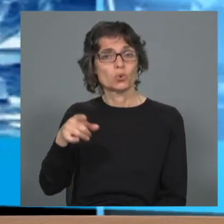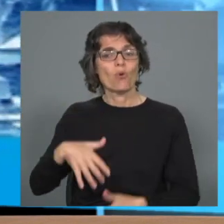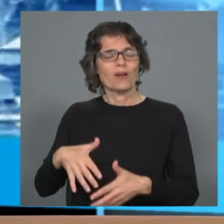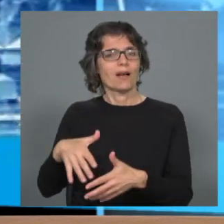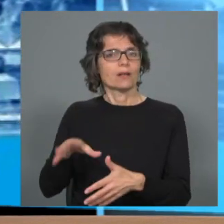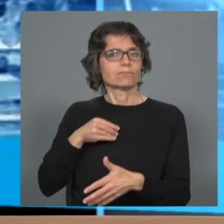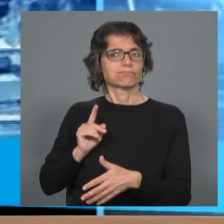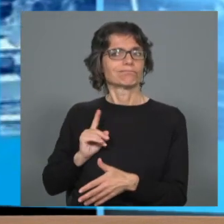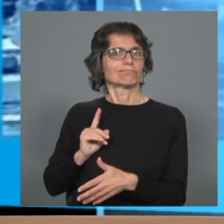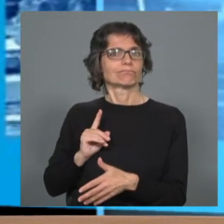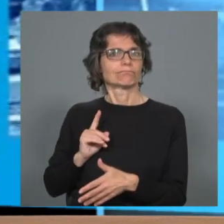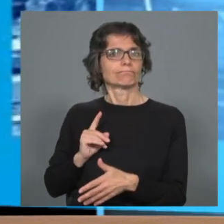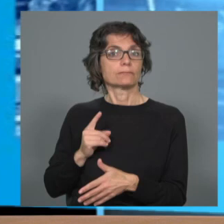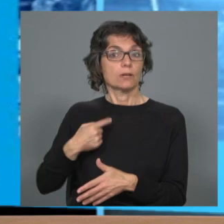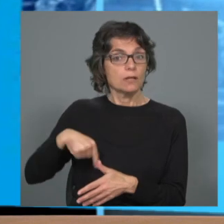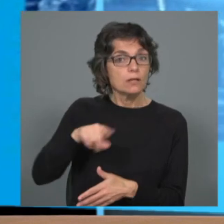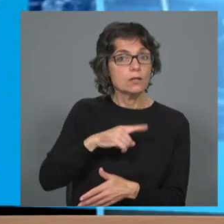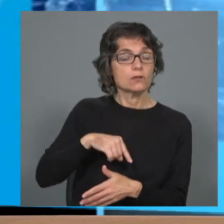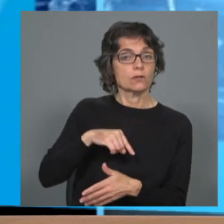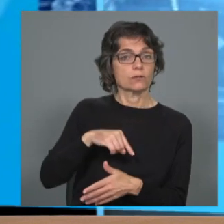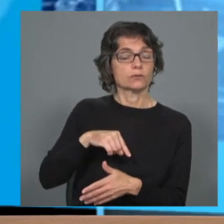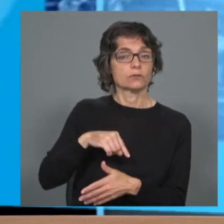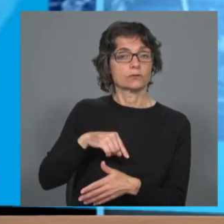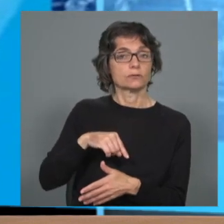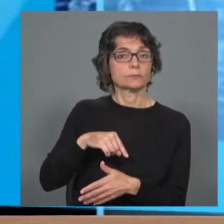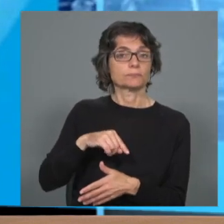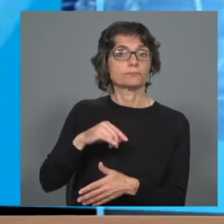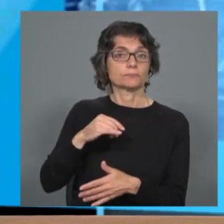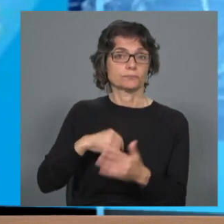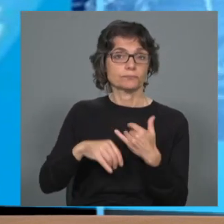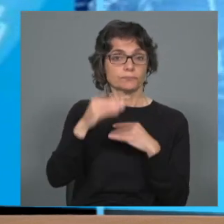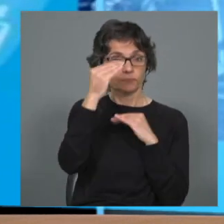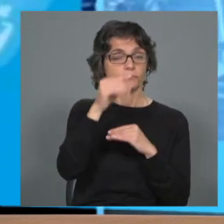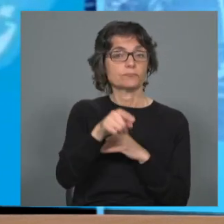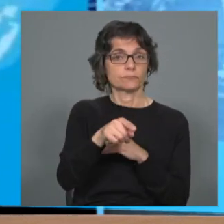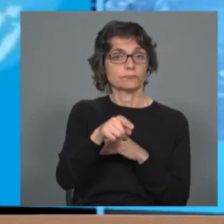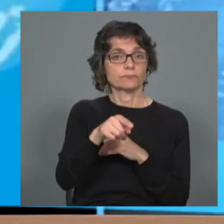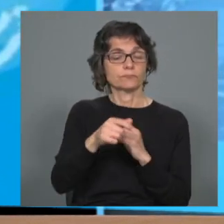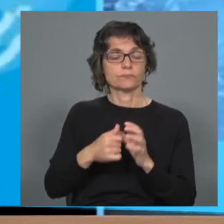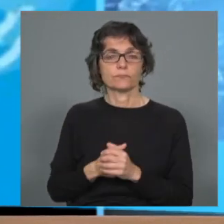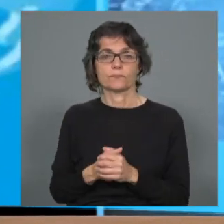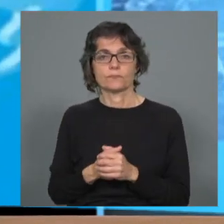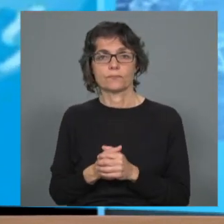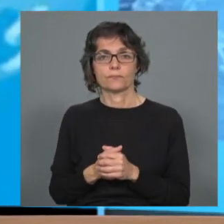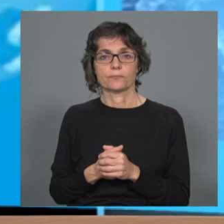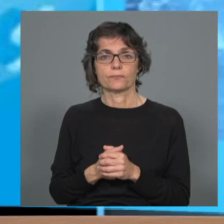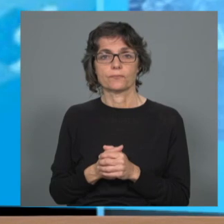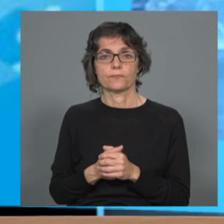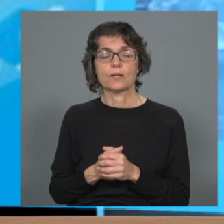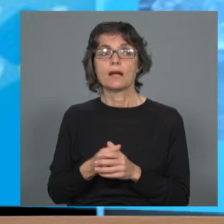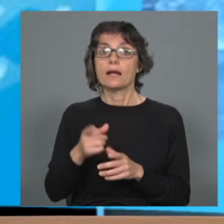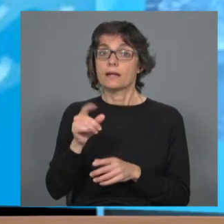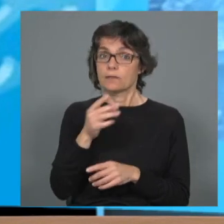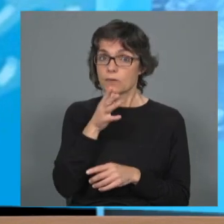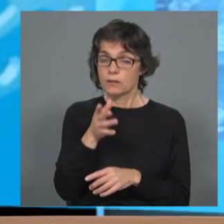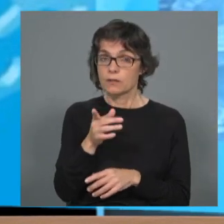Portanto, muita formação foi feita para as grávidas, aproveitando exatamente uma altura